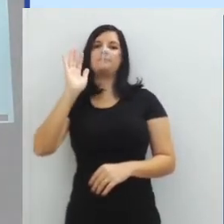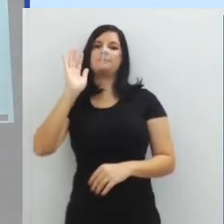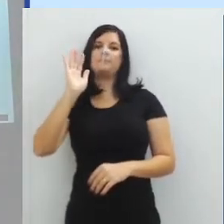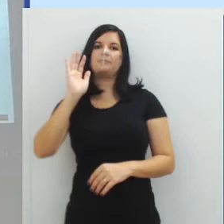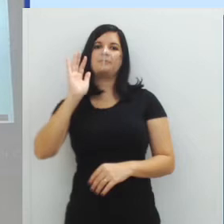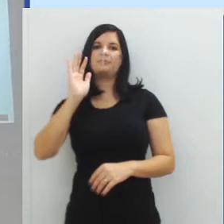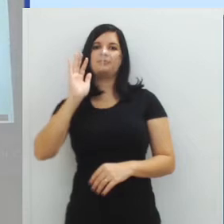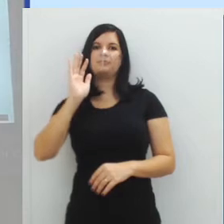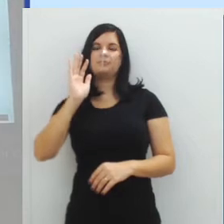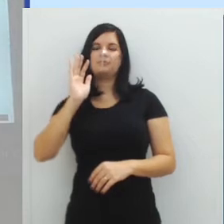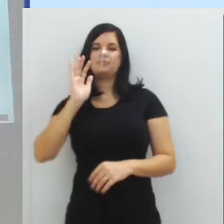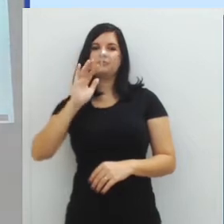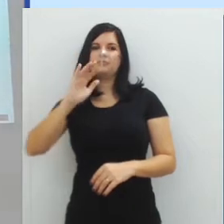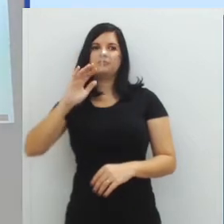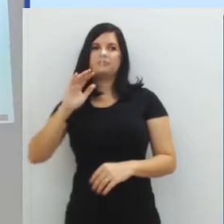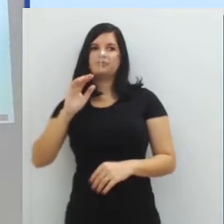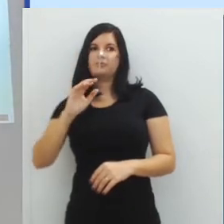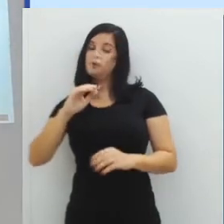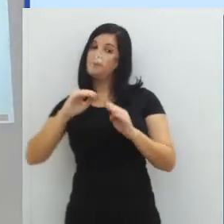menos